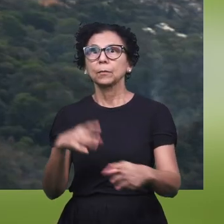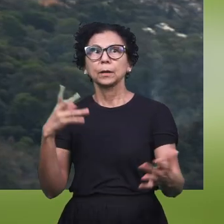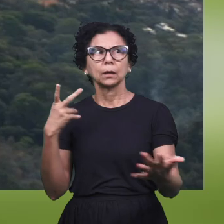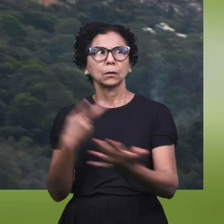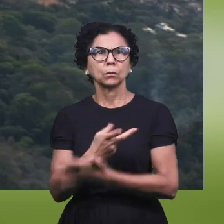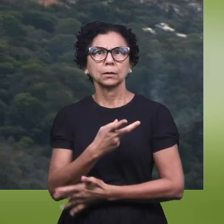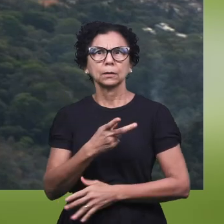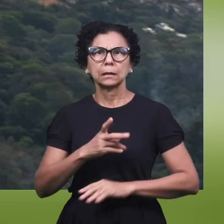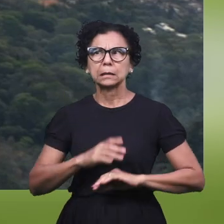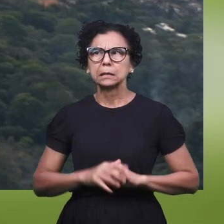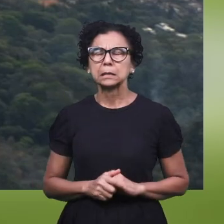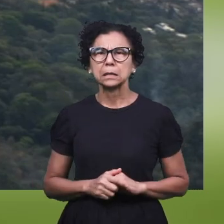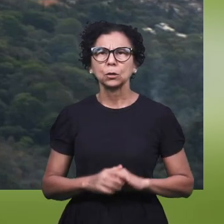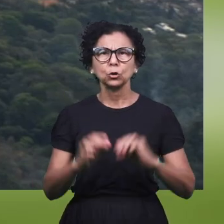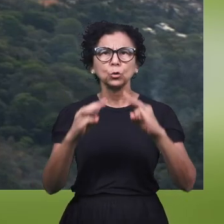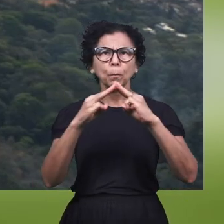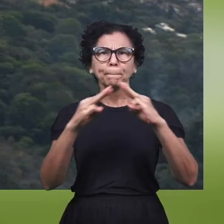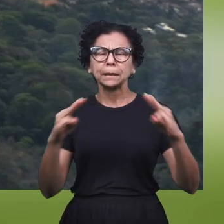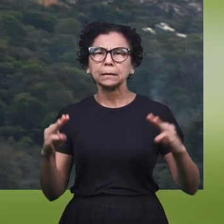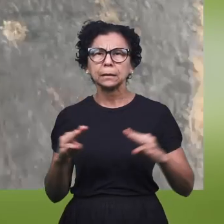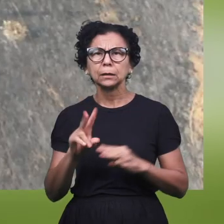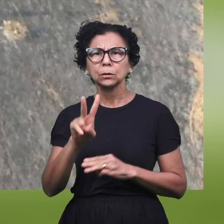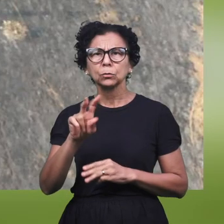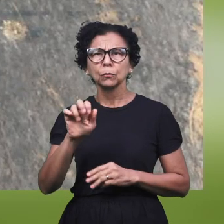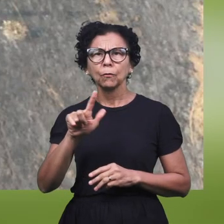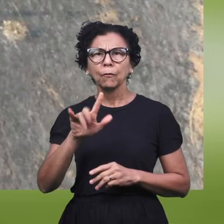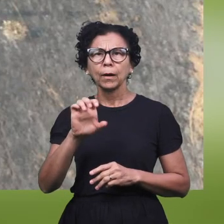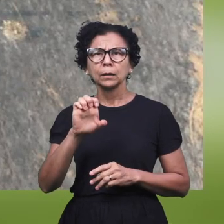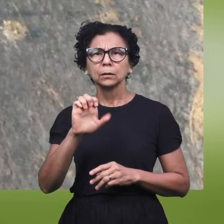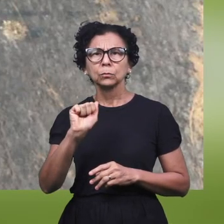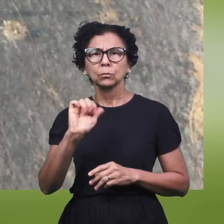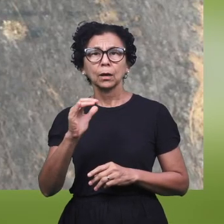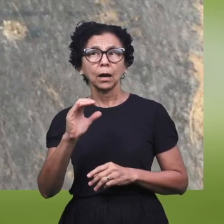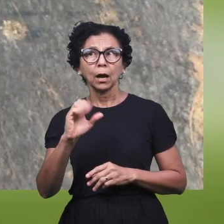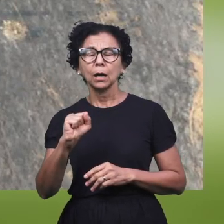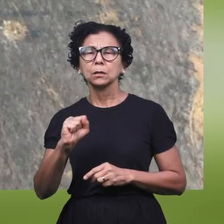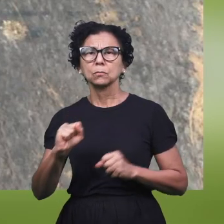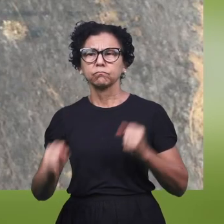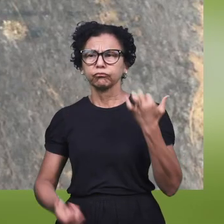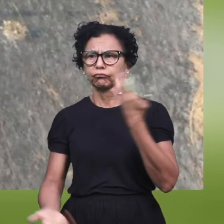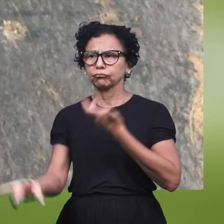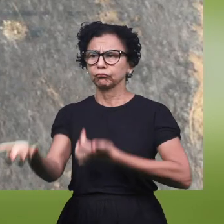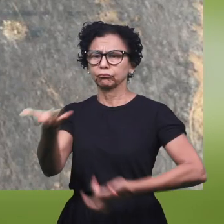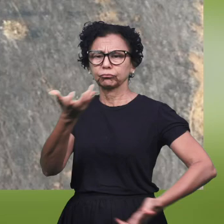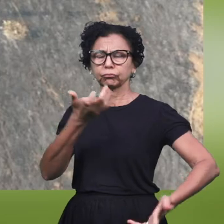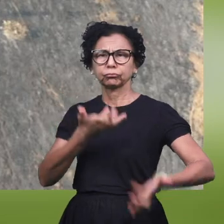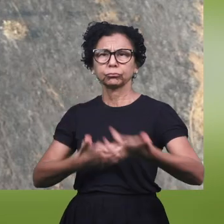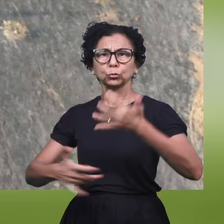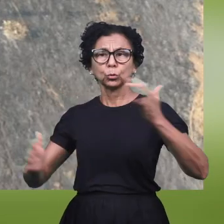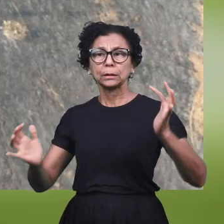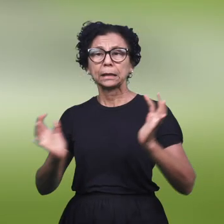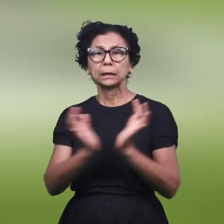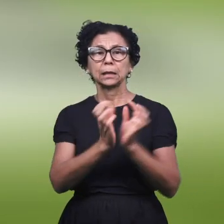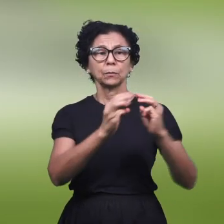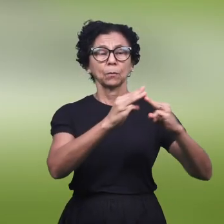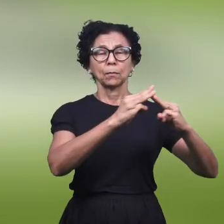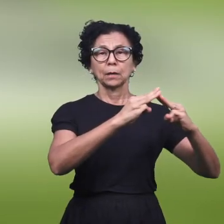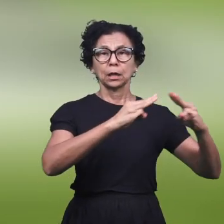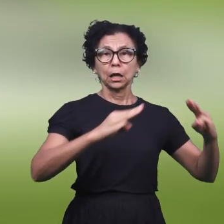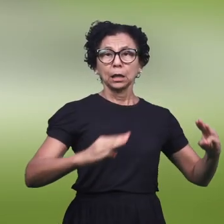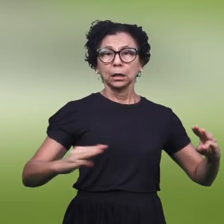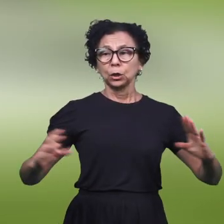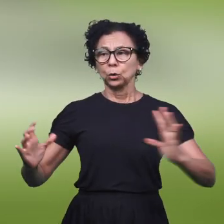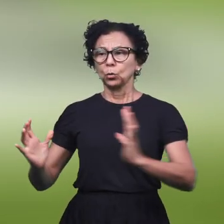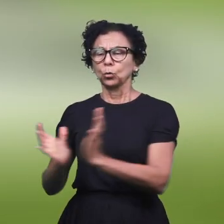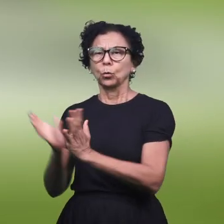surgiu também no entorno do Manaim do Vale do Aço. E da mesma forma, a equipe do Manaim, junto com a Corporação